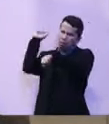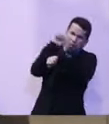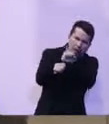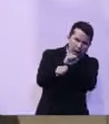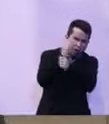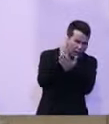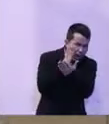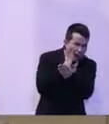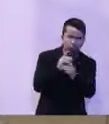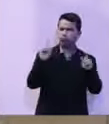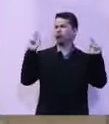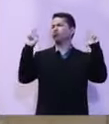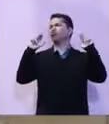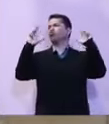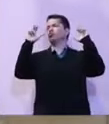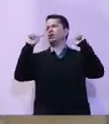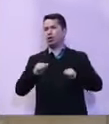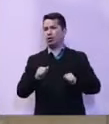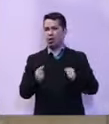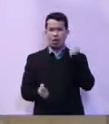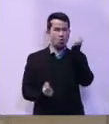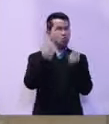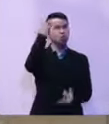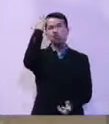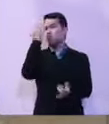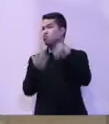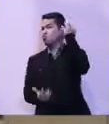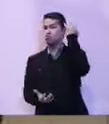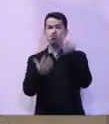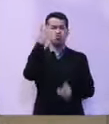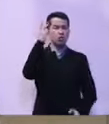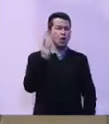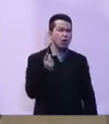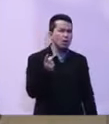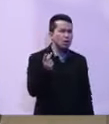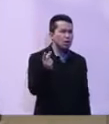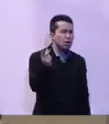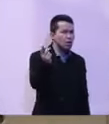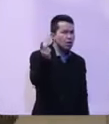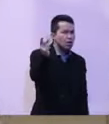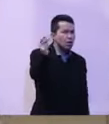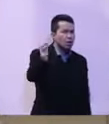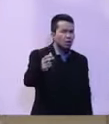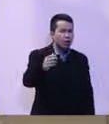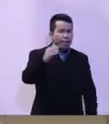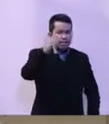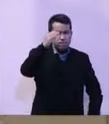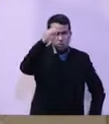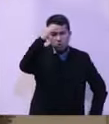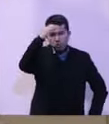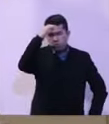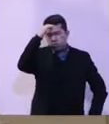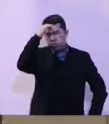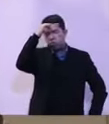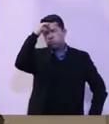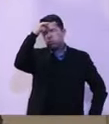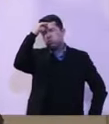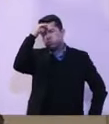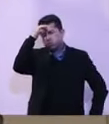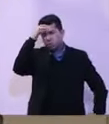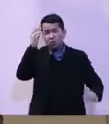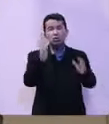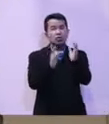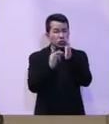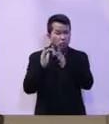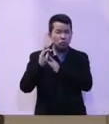aqui? Palavras do Senhor Jesus dizendo: olha, vai haver um juízo final, e se você não estiver preparado para esse